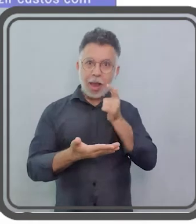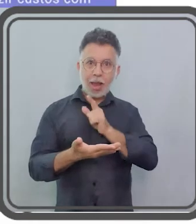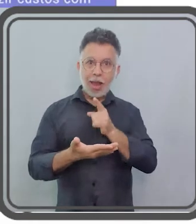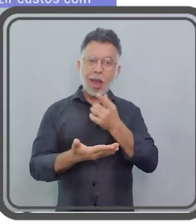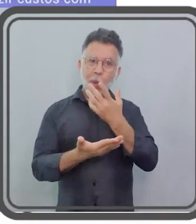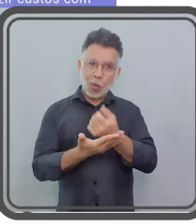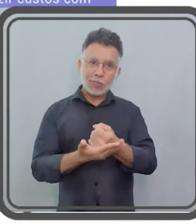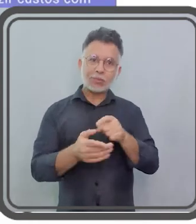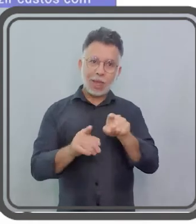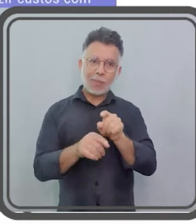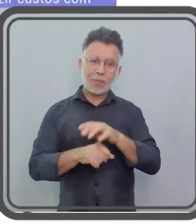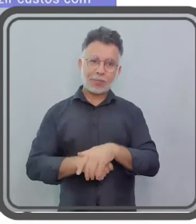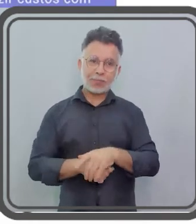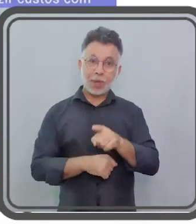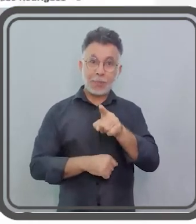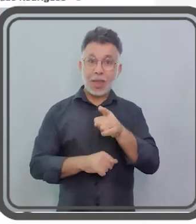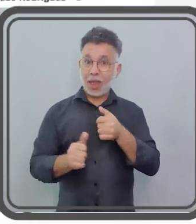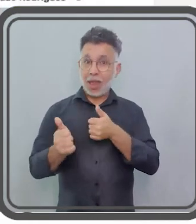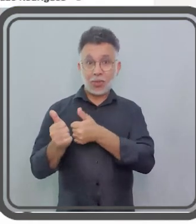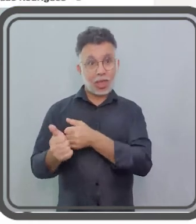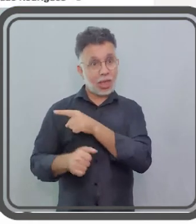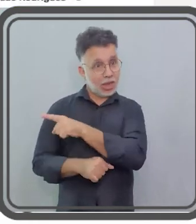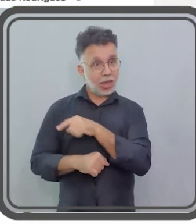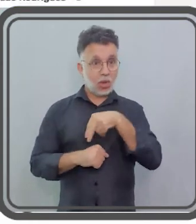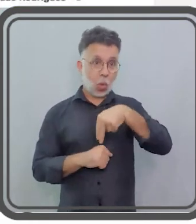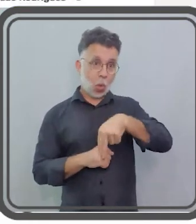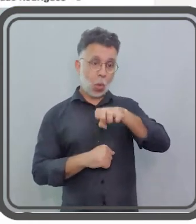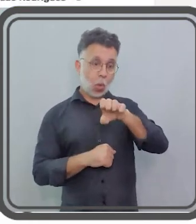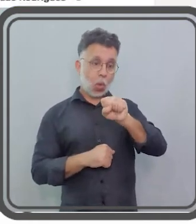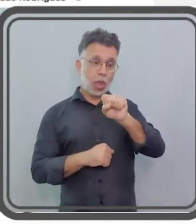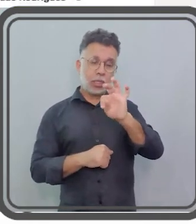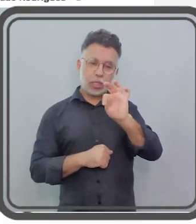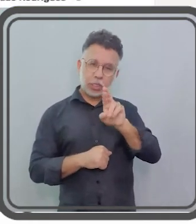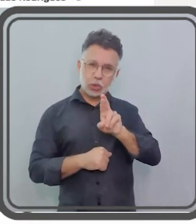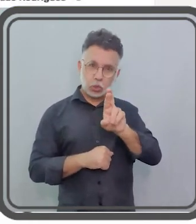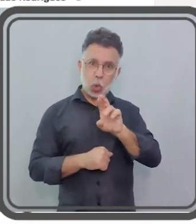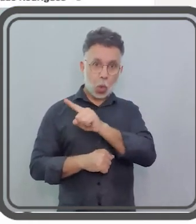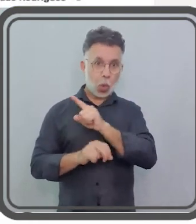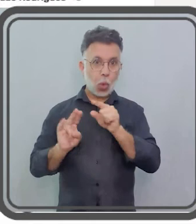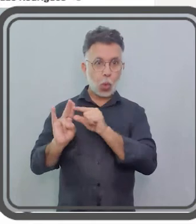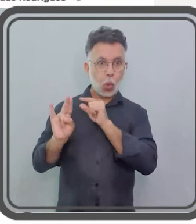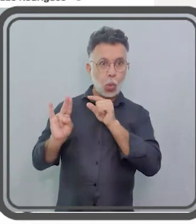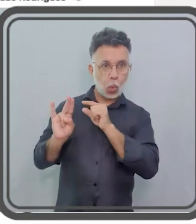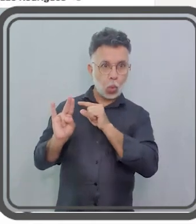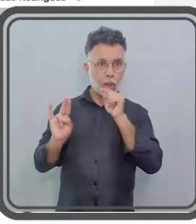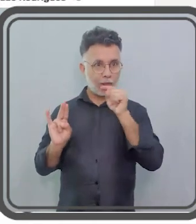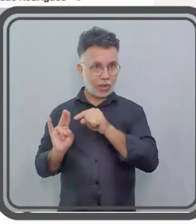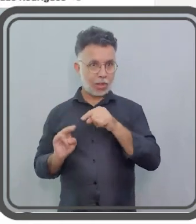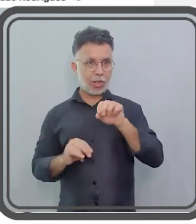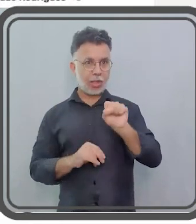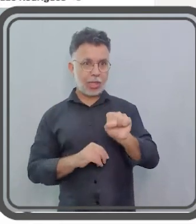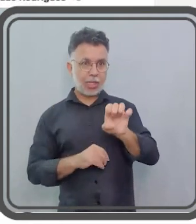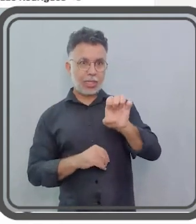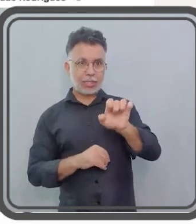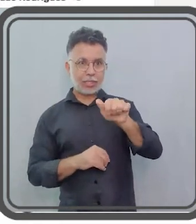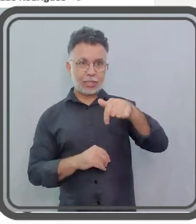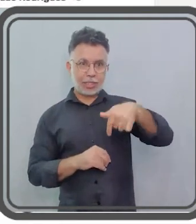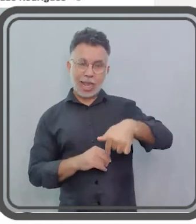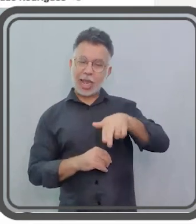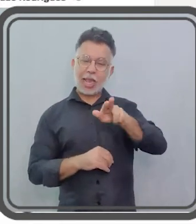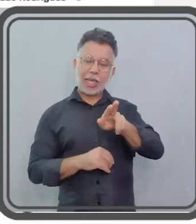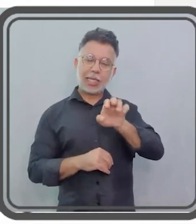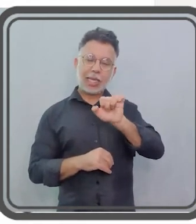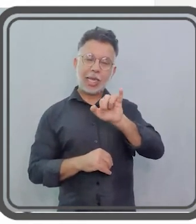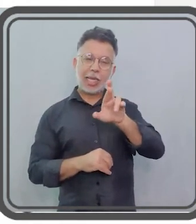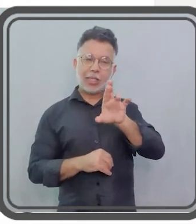e-book também. Para quem não segue ainda o Nestor, pode seguir o Nestor no LinkedIn. Está aqui, ó, Nestor Sequeiros, né? Encontrar o Nestor lá, ele compartilha bastante